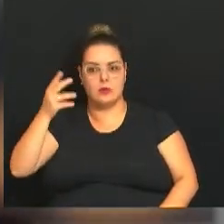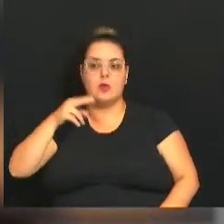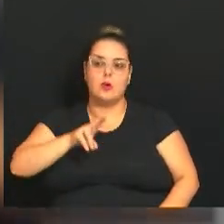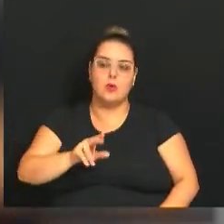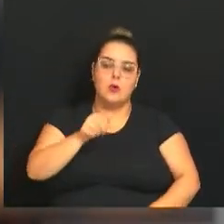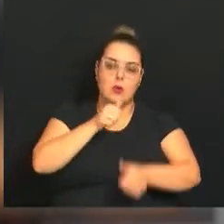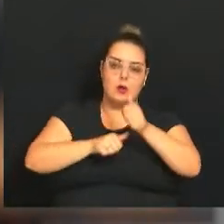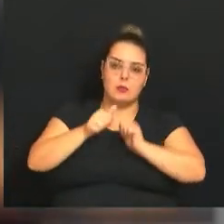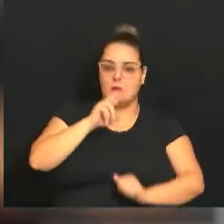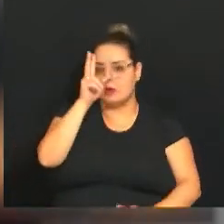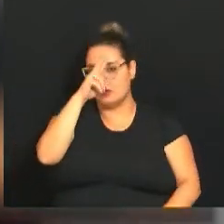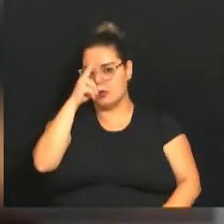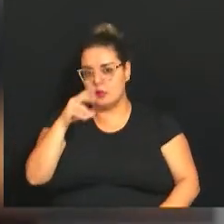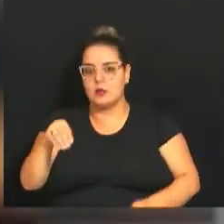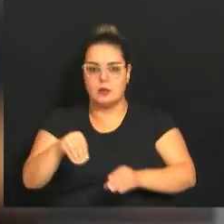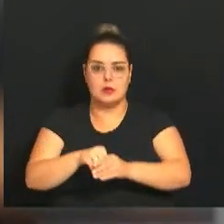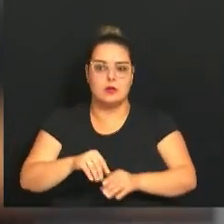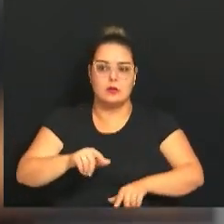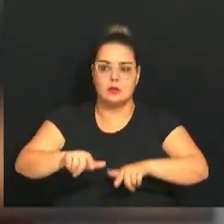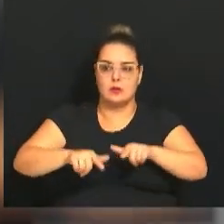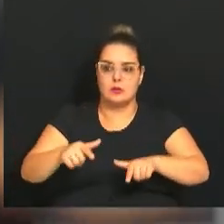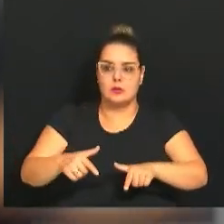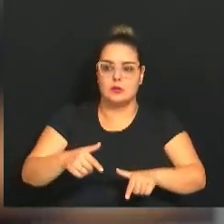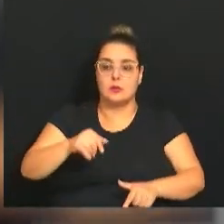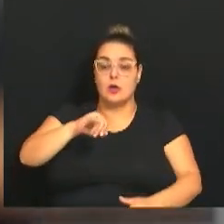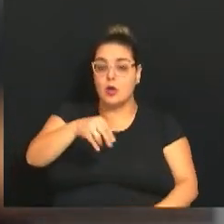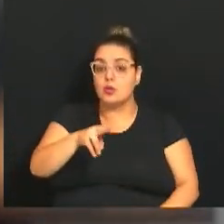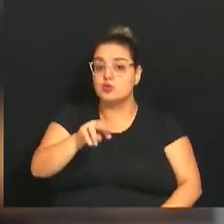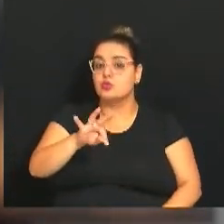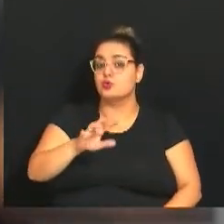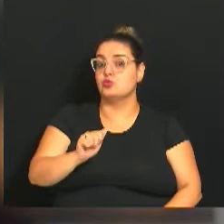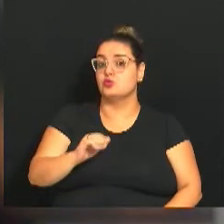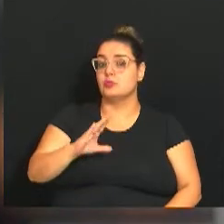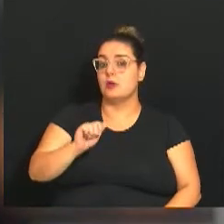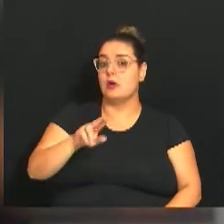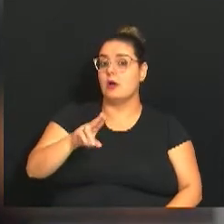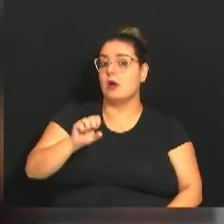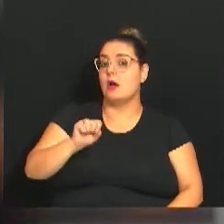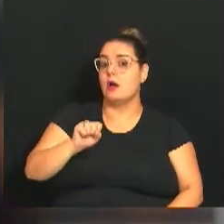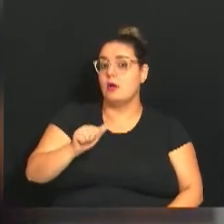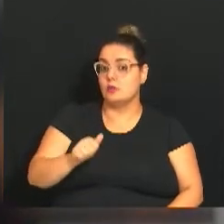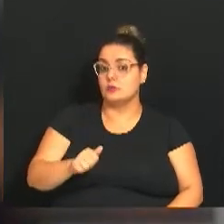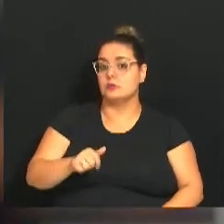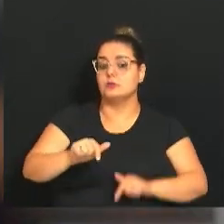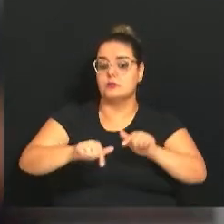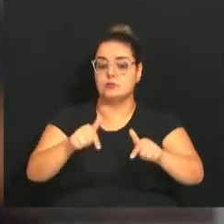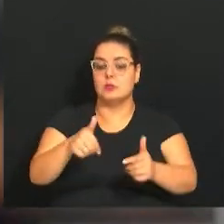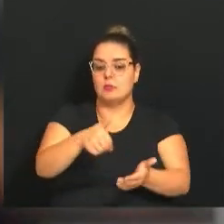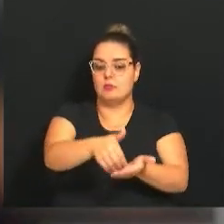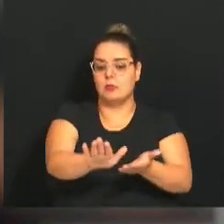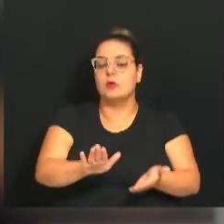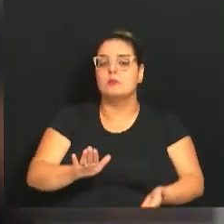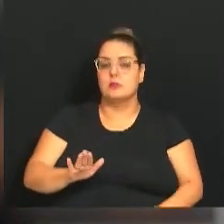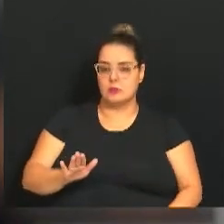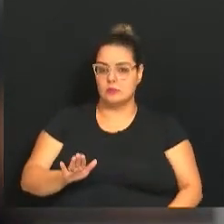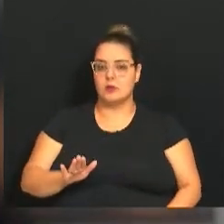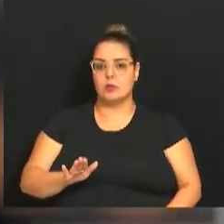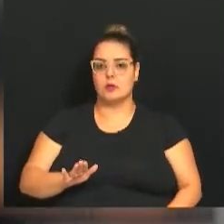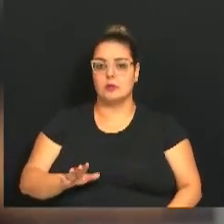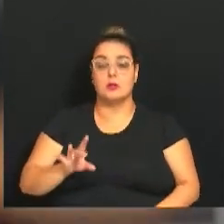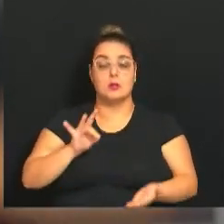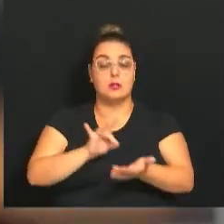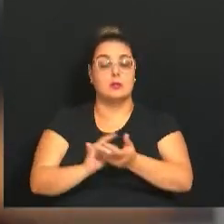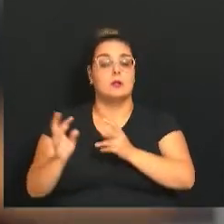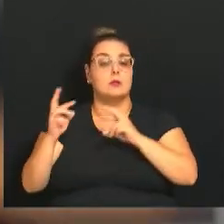trabalho é justa causa para a demissão dos funcionários, ou do funcionário. E, na realidade, se você